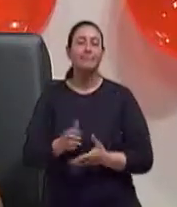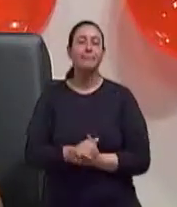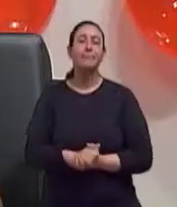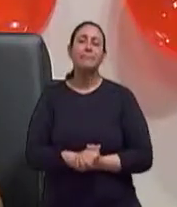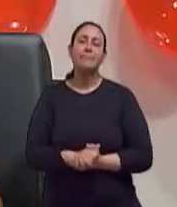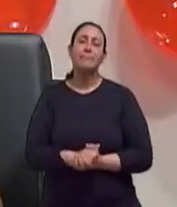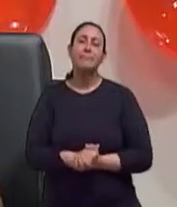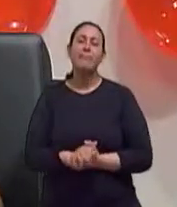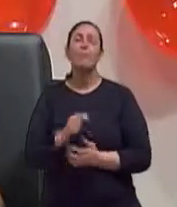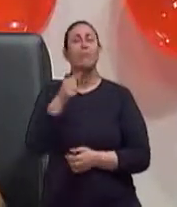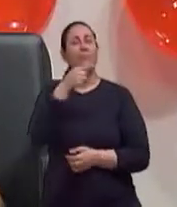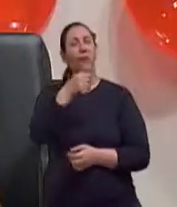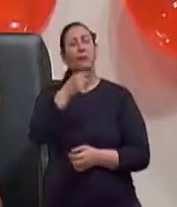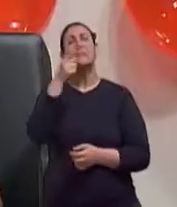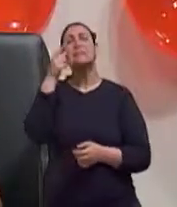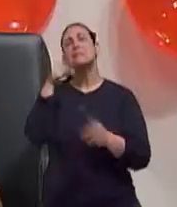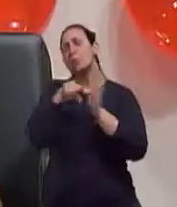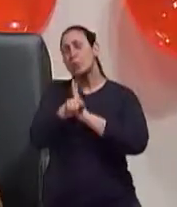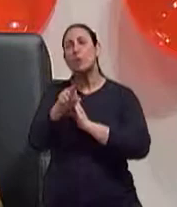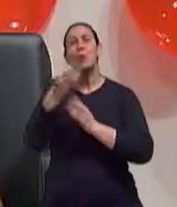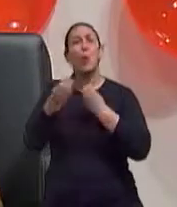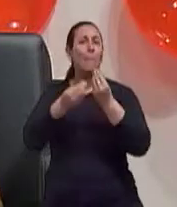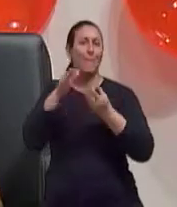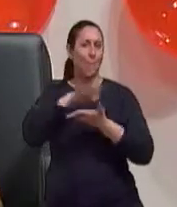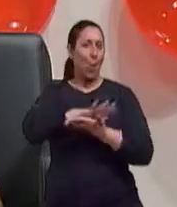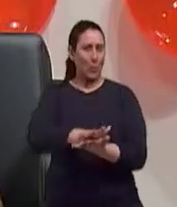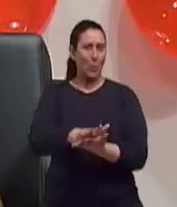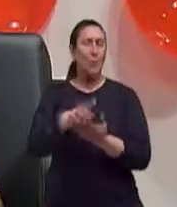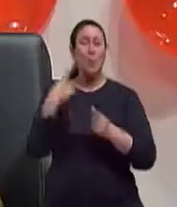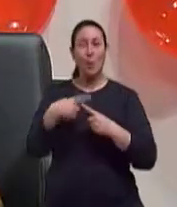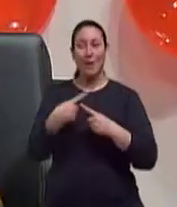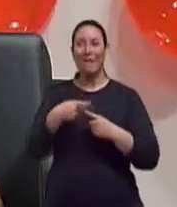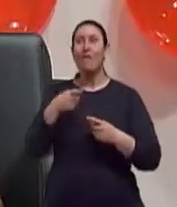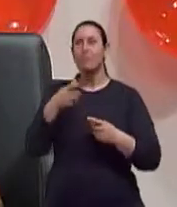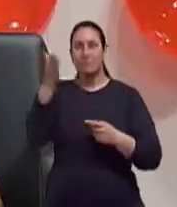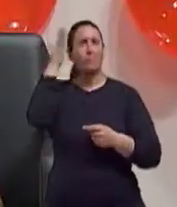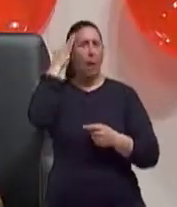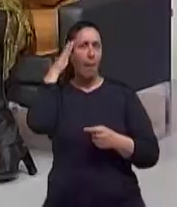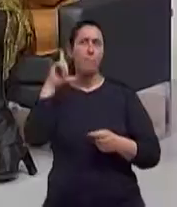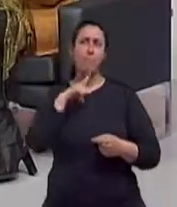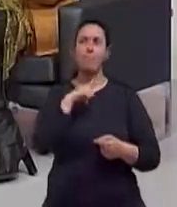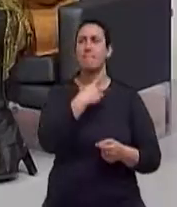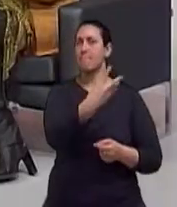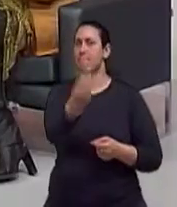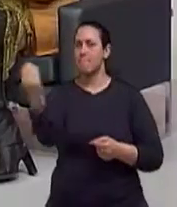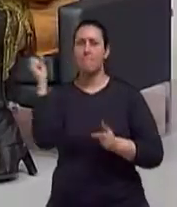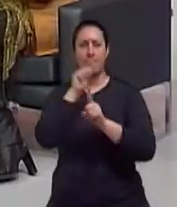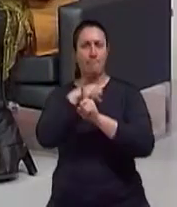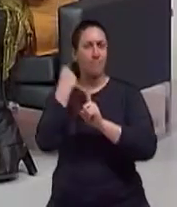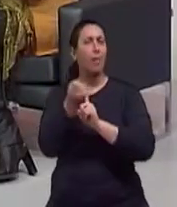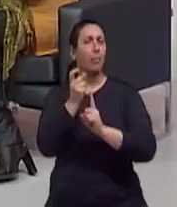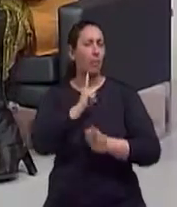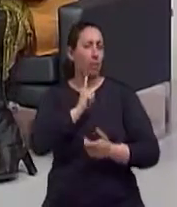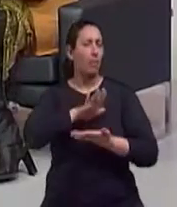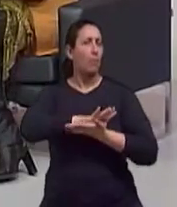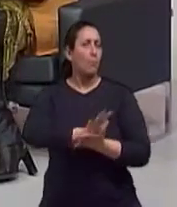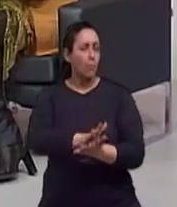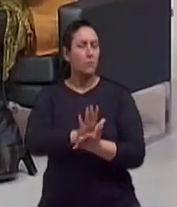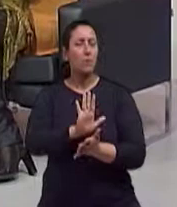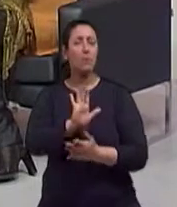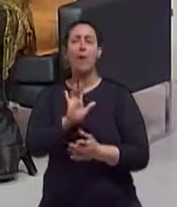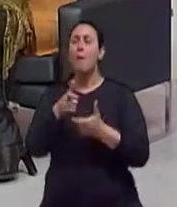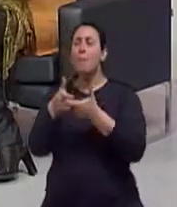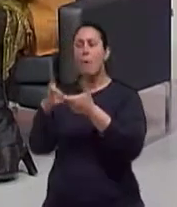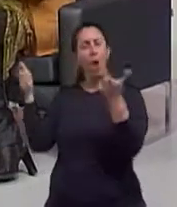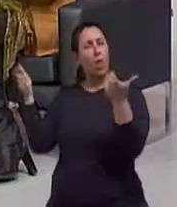né Na realidade ele também está presente né Nós vimos ali jovens que me parecem na fala deles